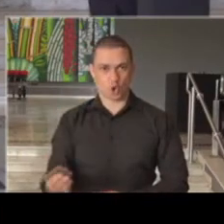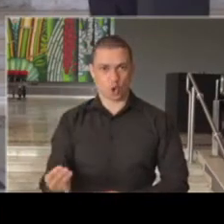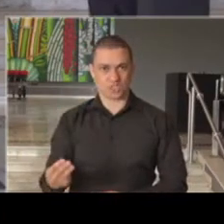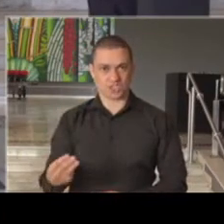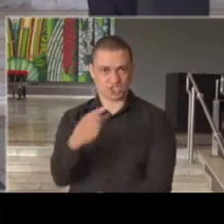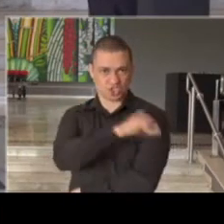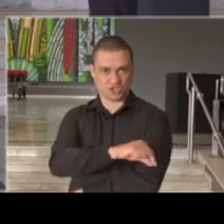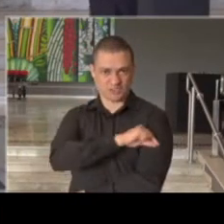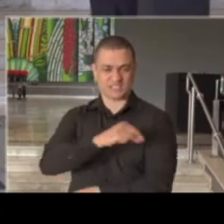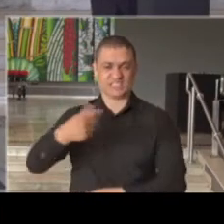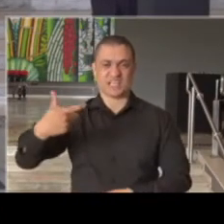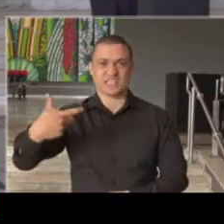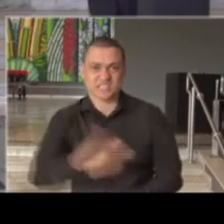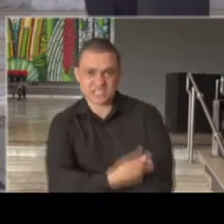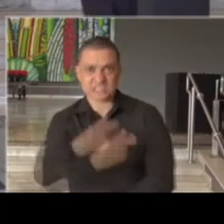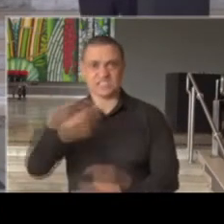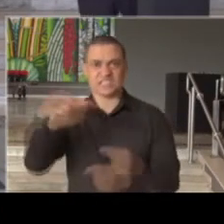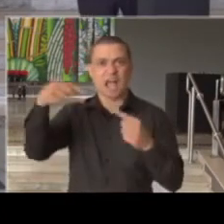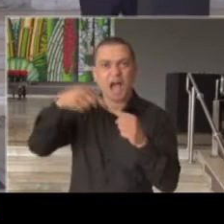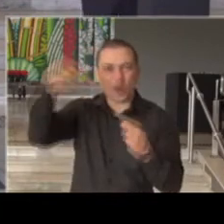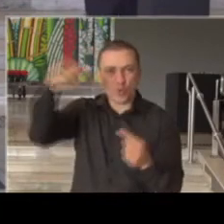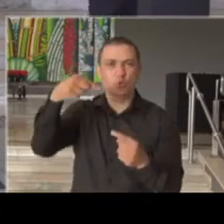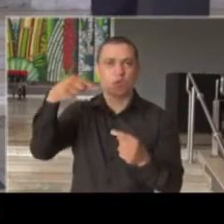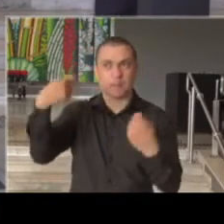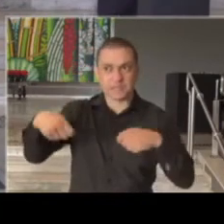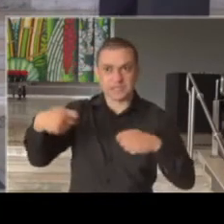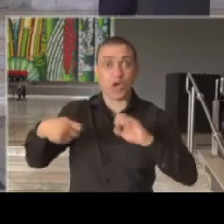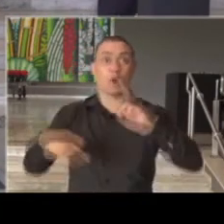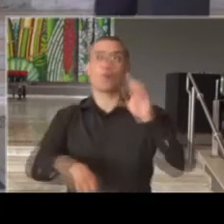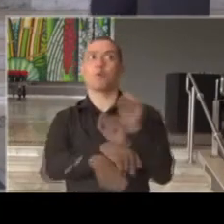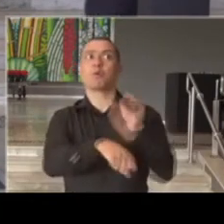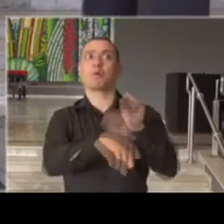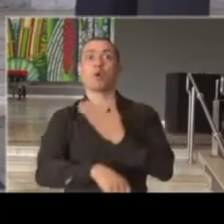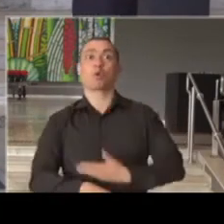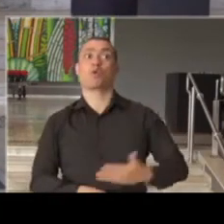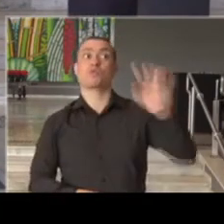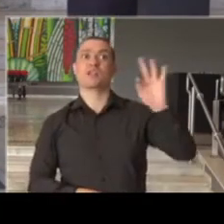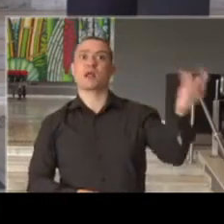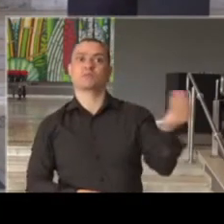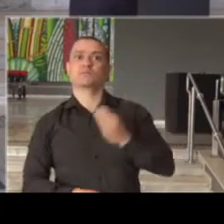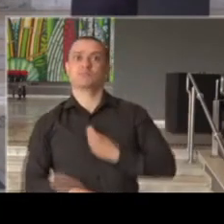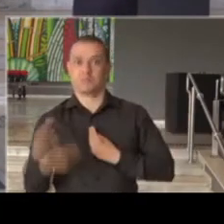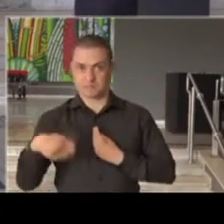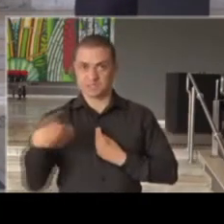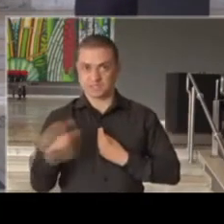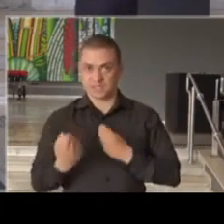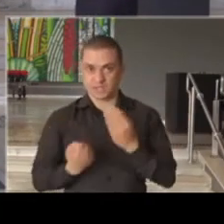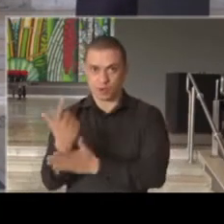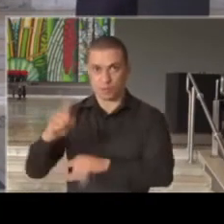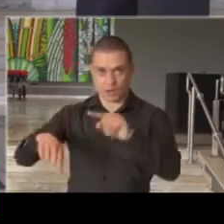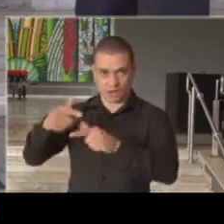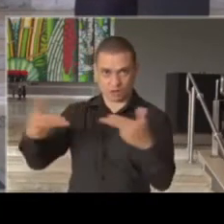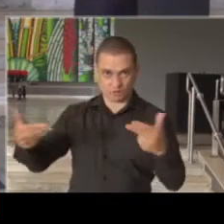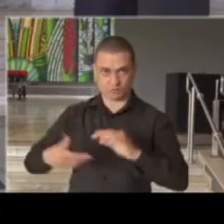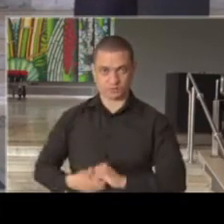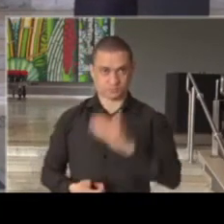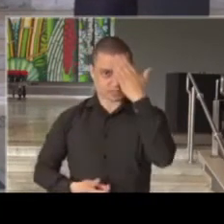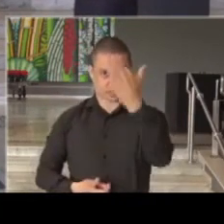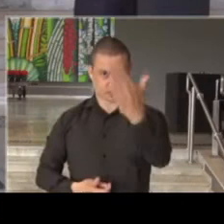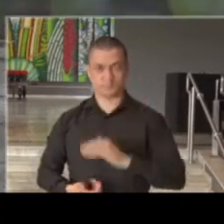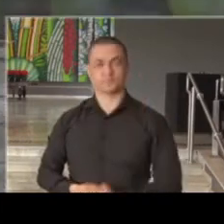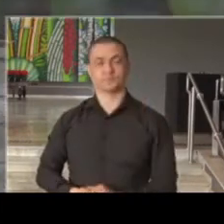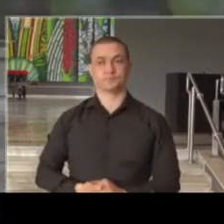de seringa, de agulha, ou se vocês dependem do governo federal para a aquisição desses insumos?